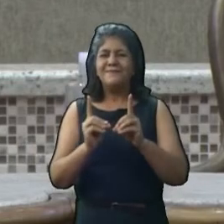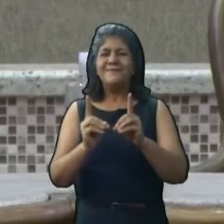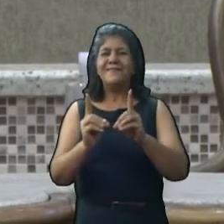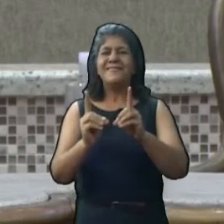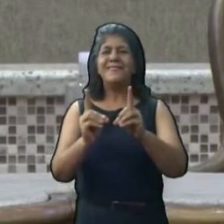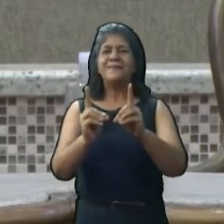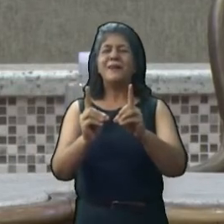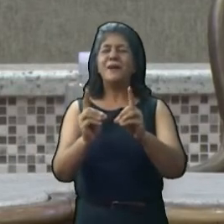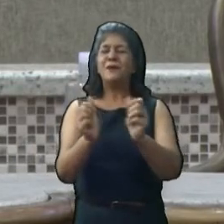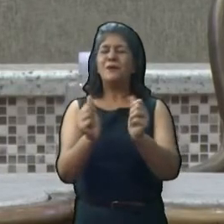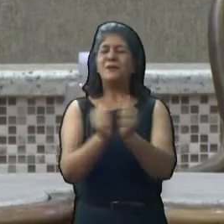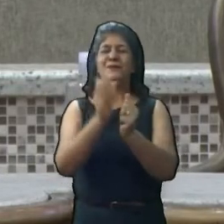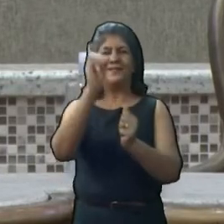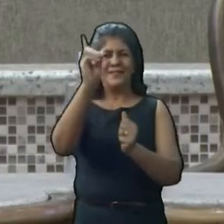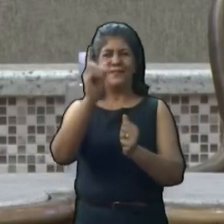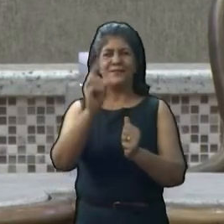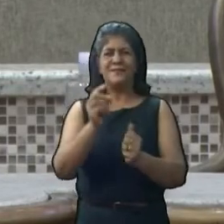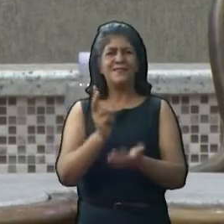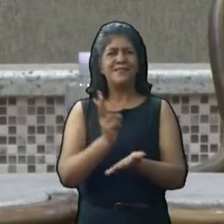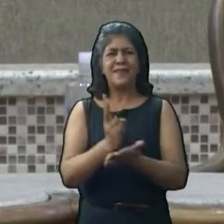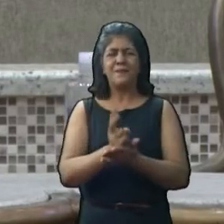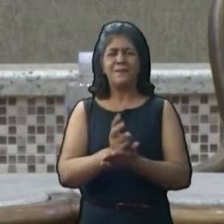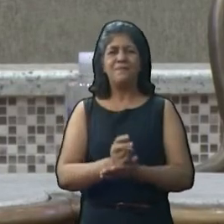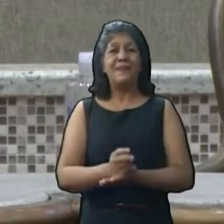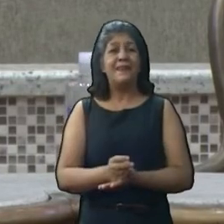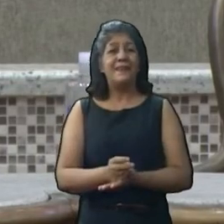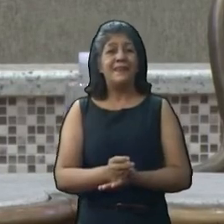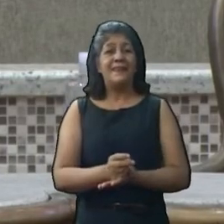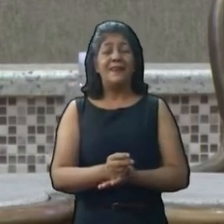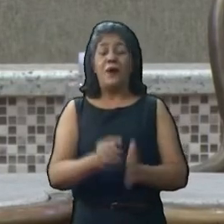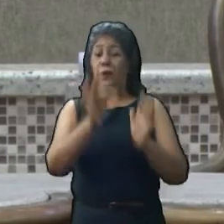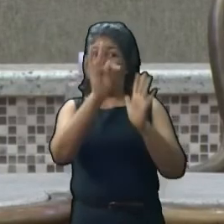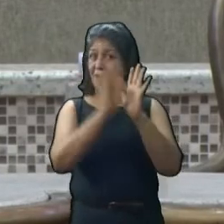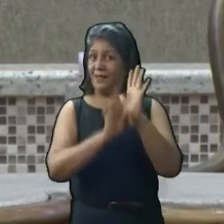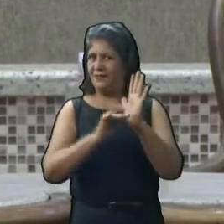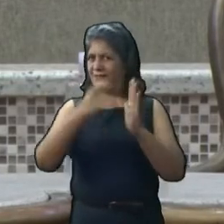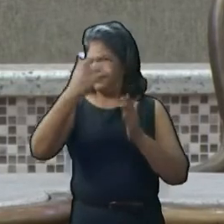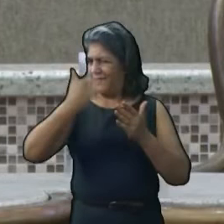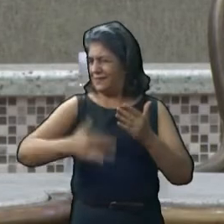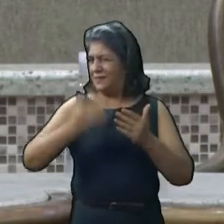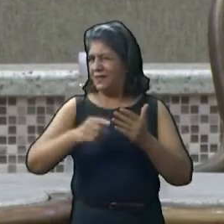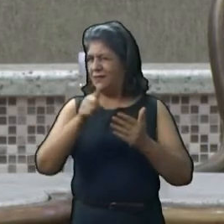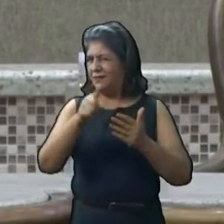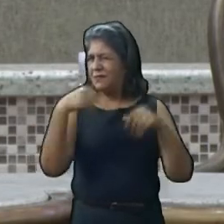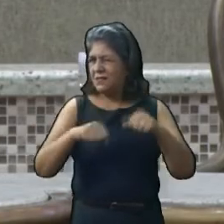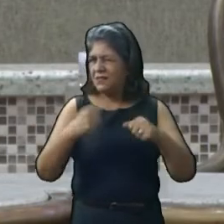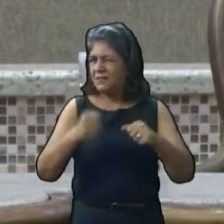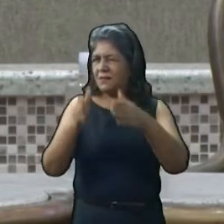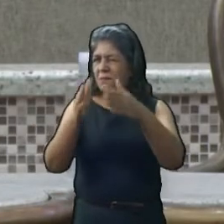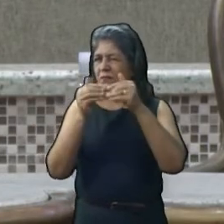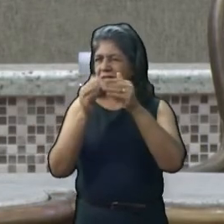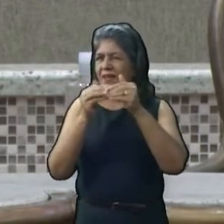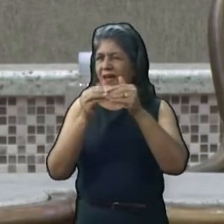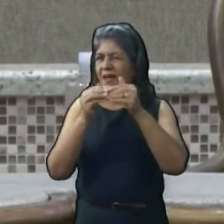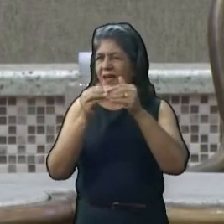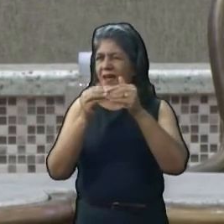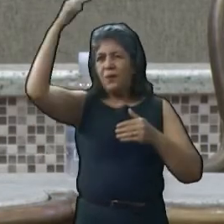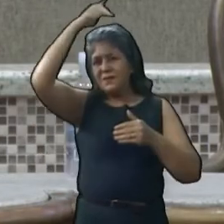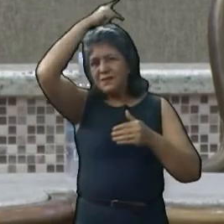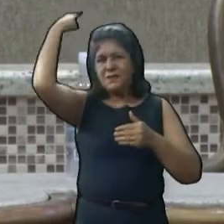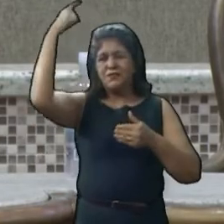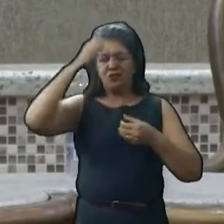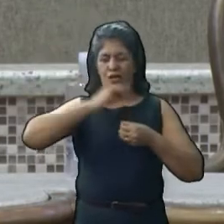desafio do texto não vos embriagueis com vinho mas enchei-vos do espírito santo de deus eu quero crer